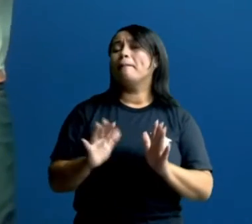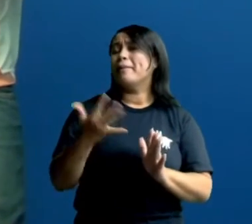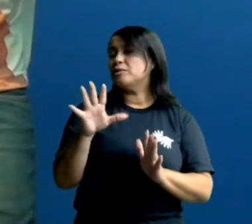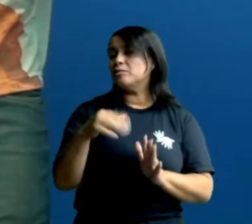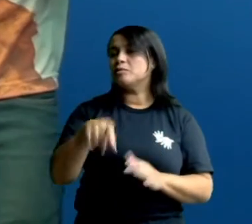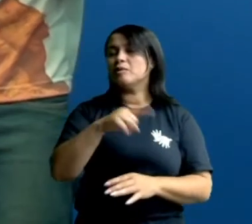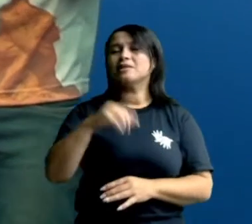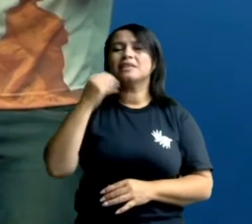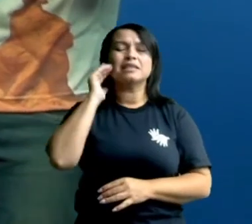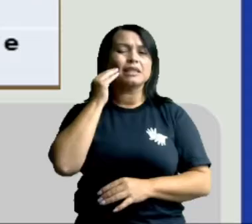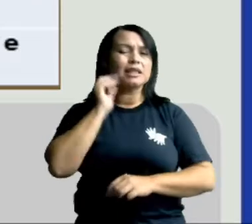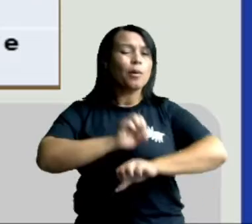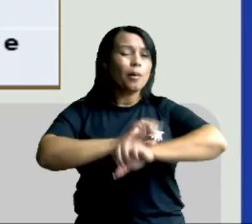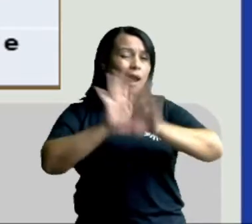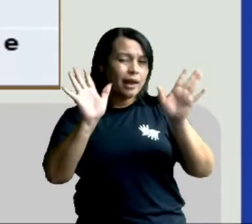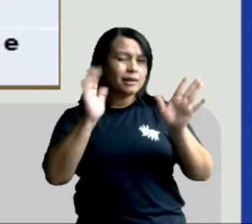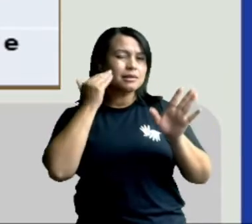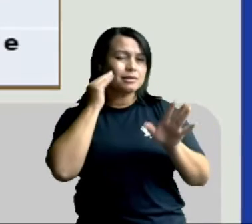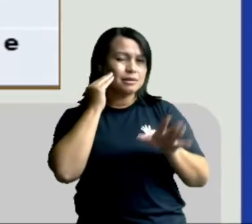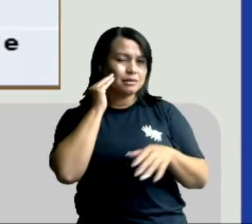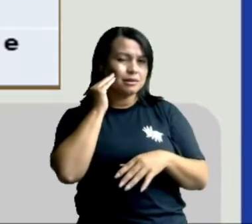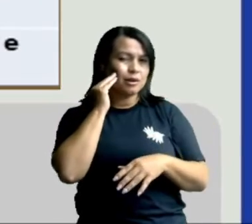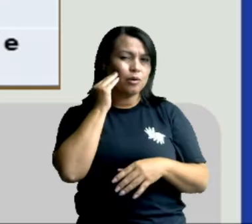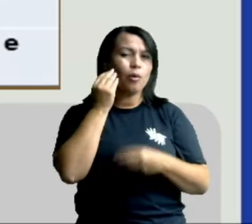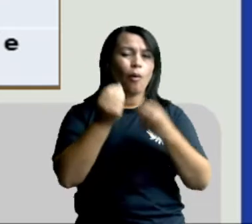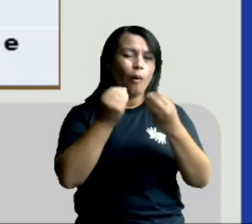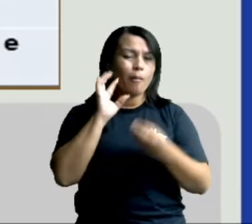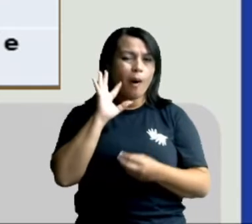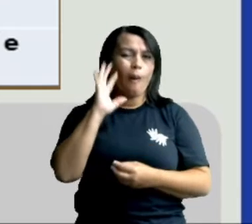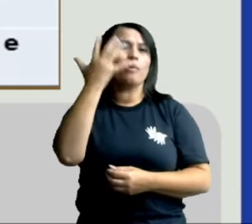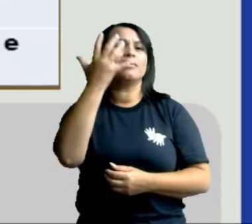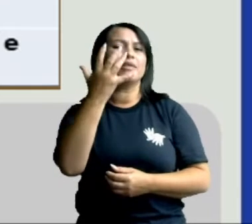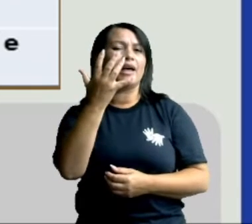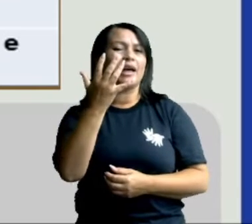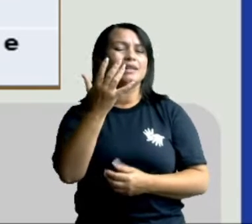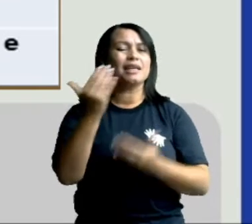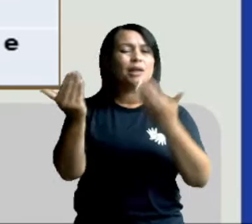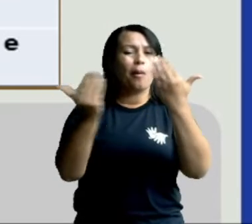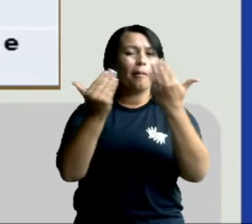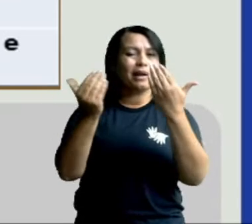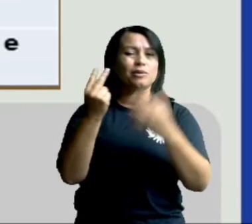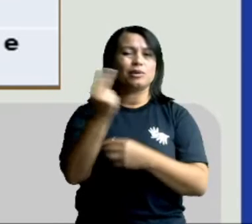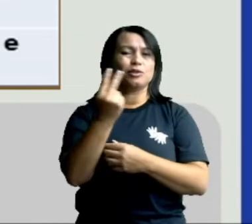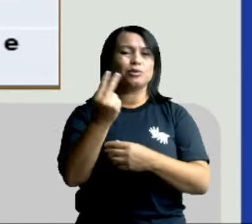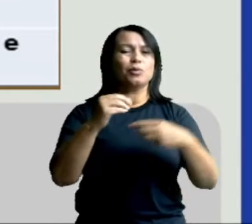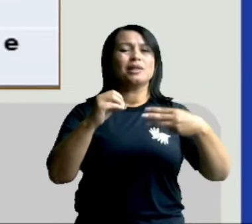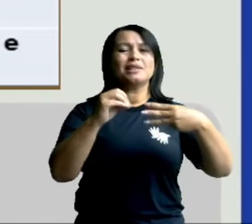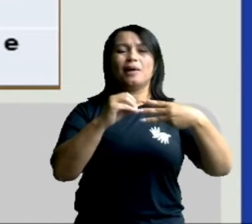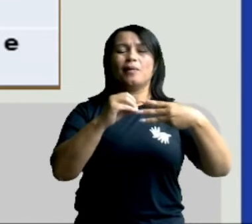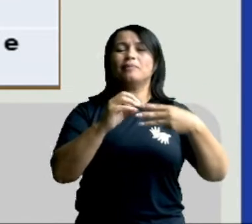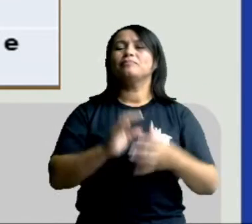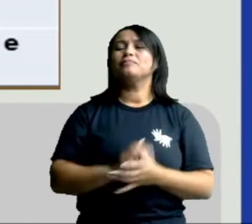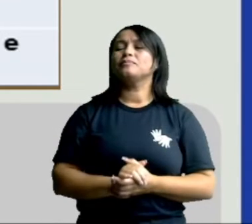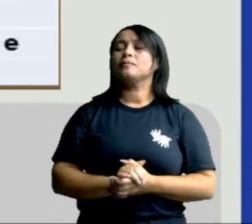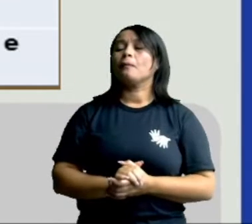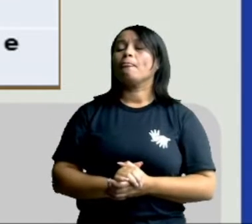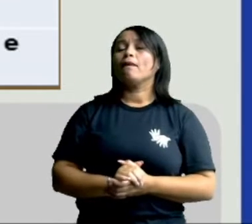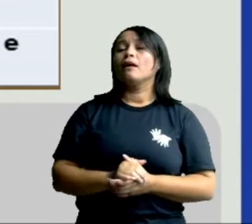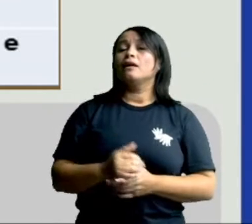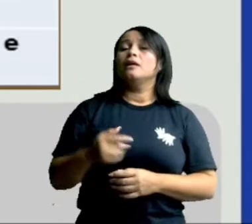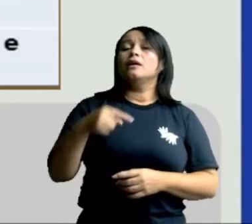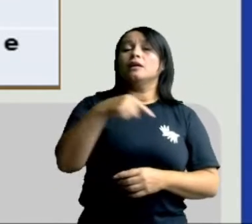menos por aí para a gente conseguir entender de forma prática como acontece essa comparação das duas células. No caso